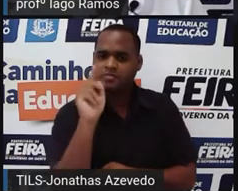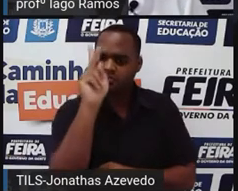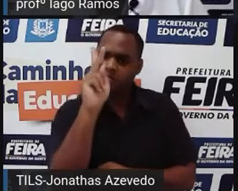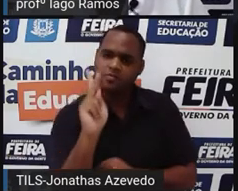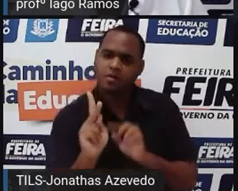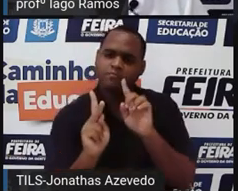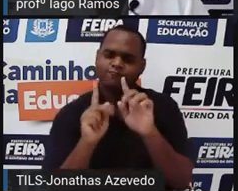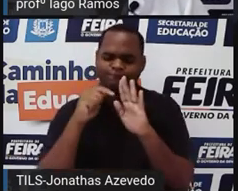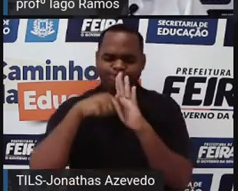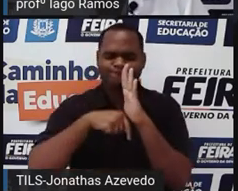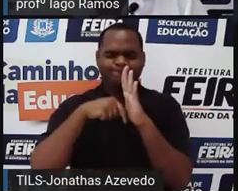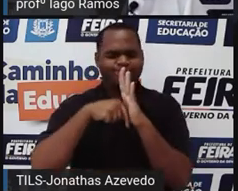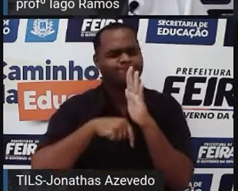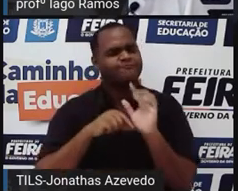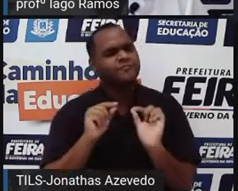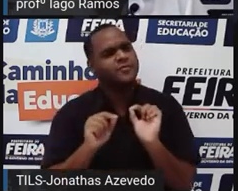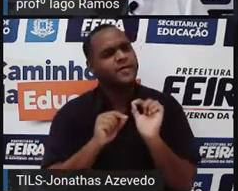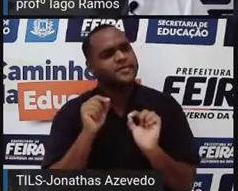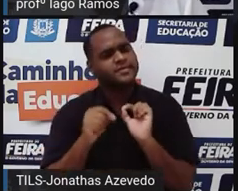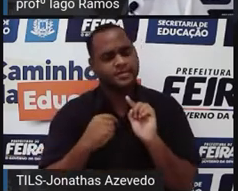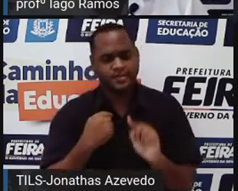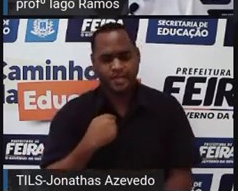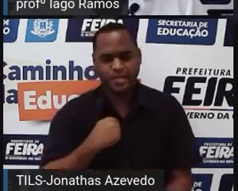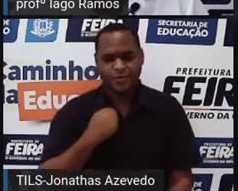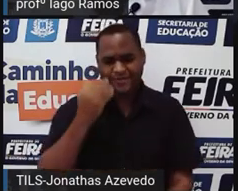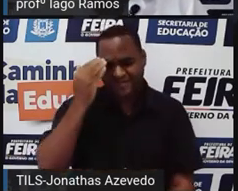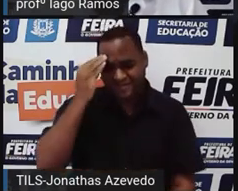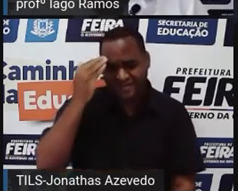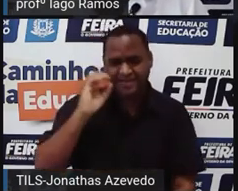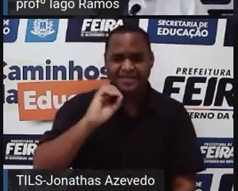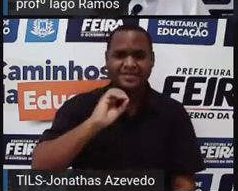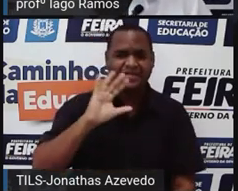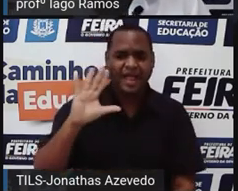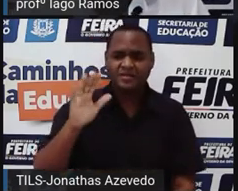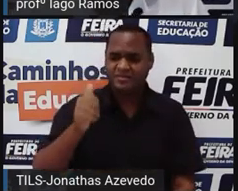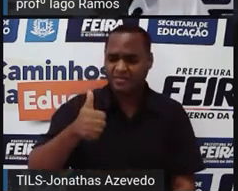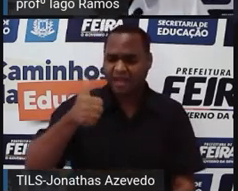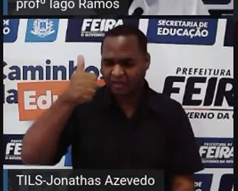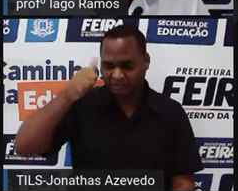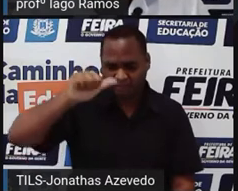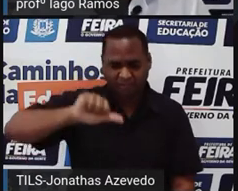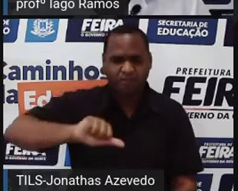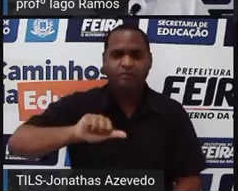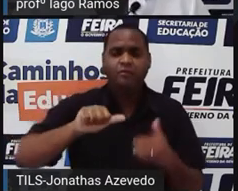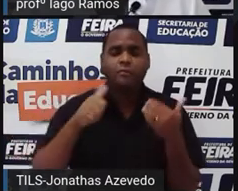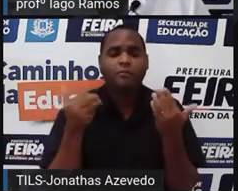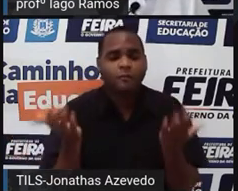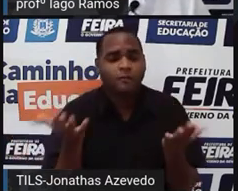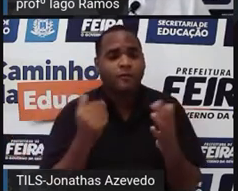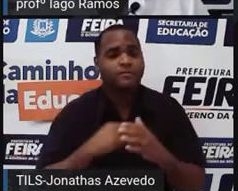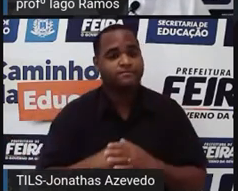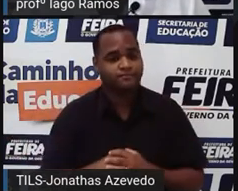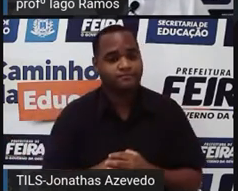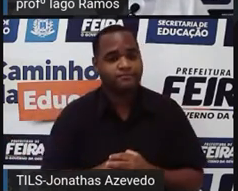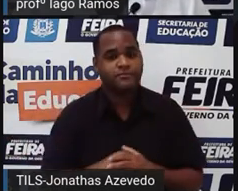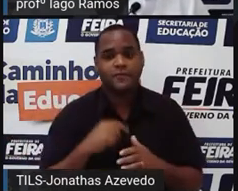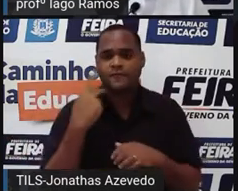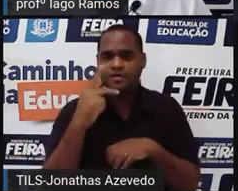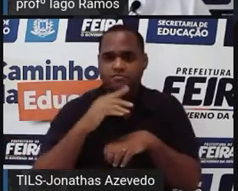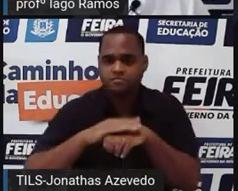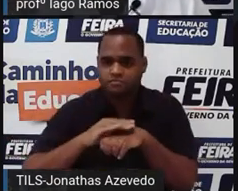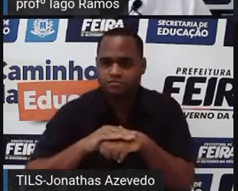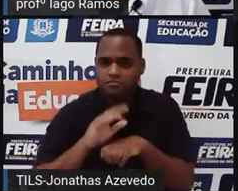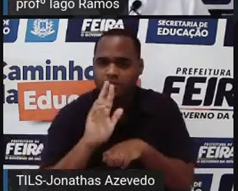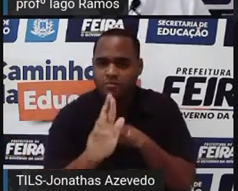vai se perguntar o quanto eu entendi da aula até aqui. E aí você vai responder